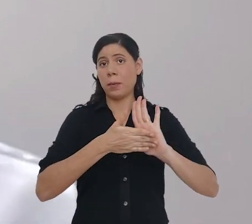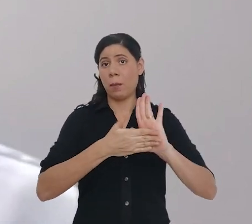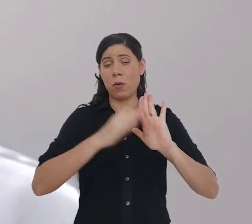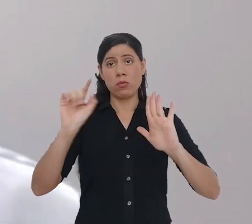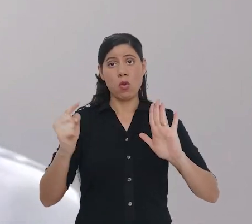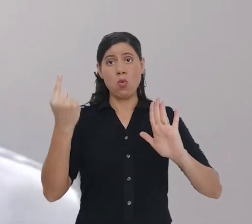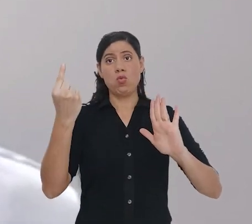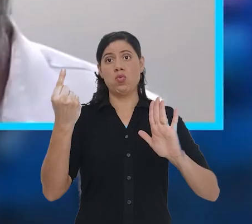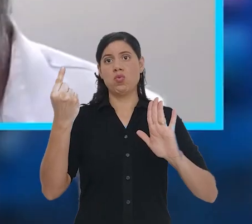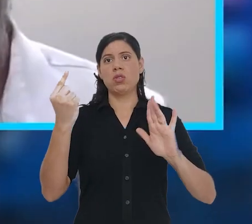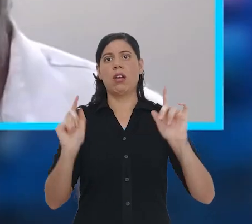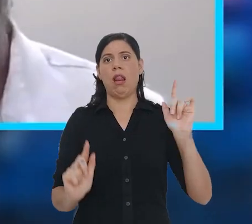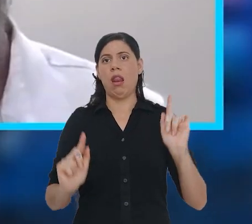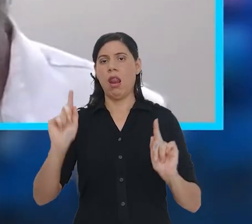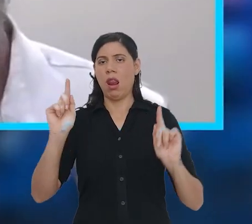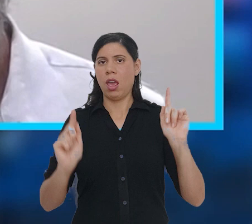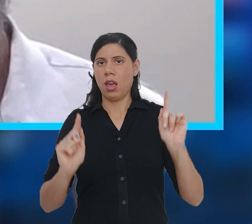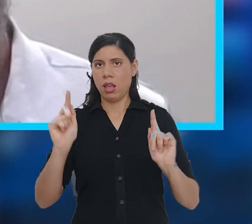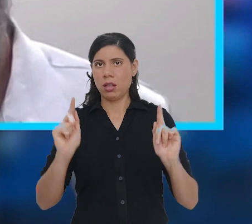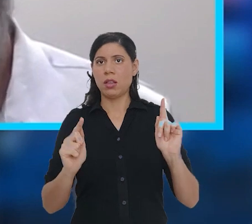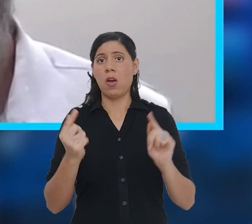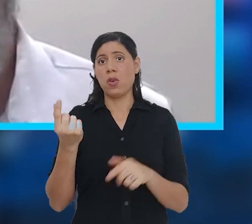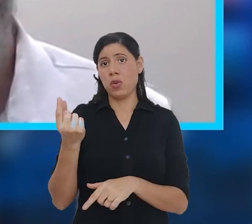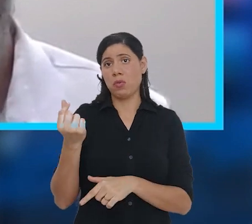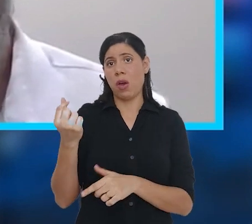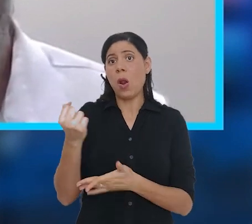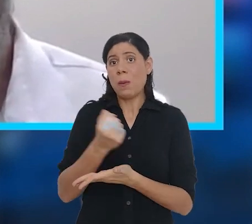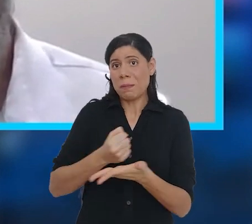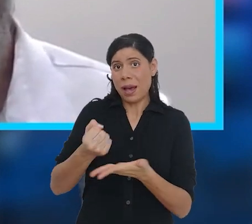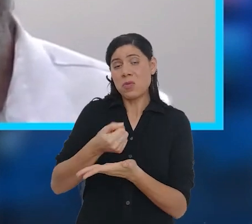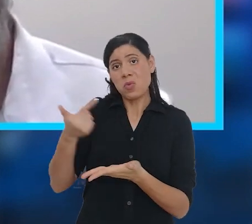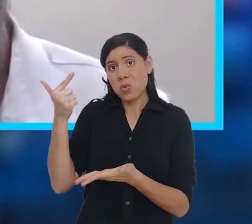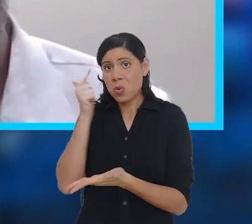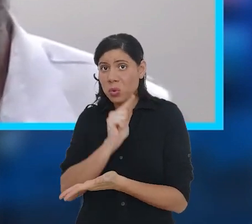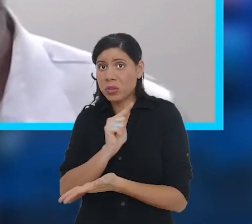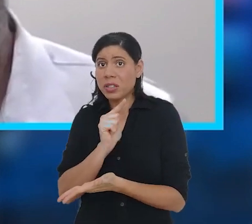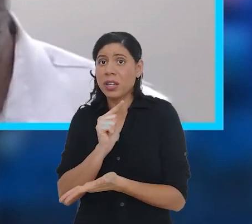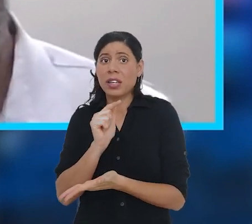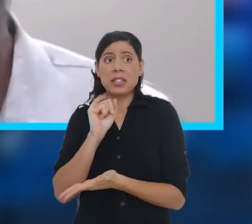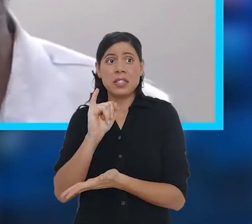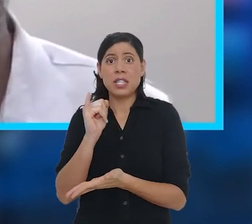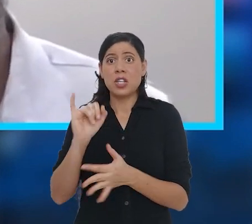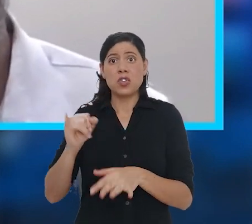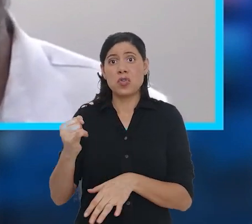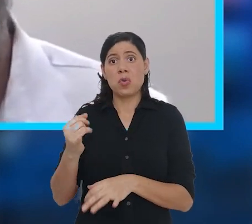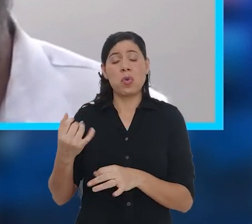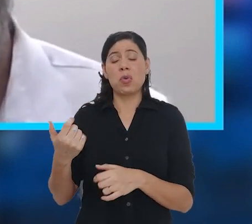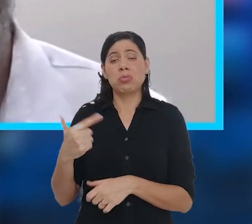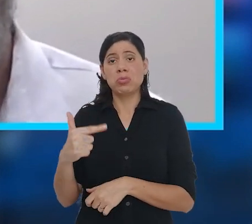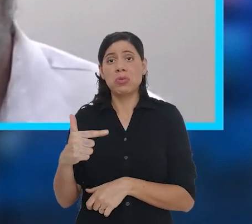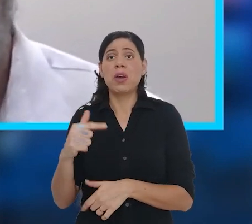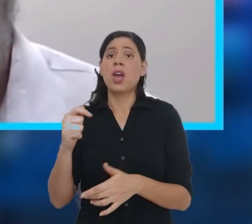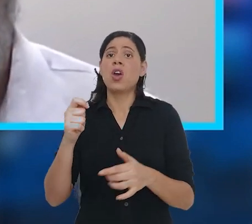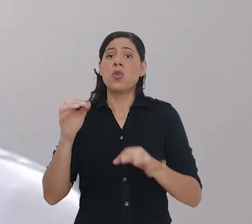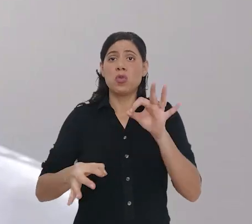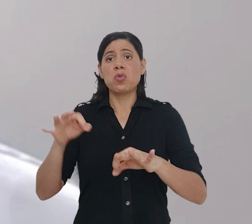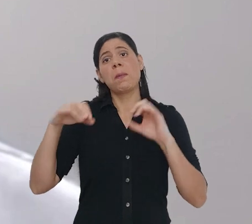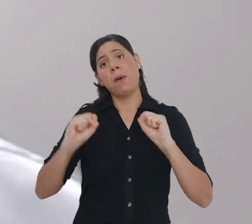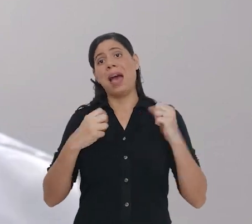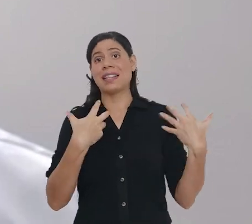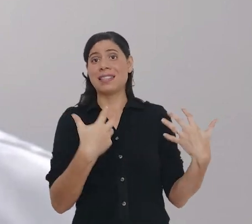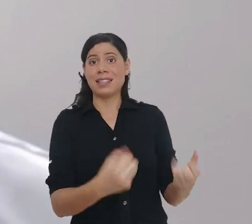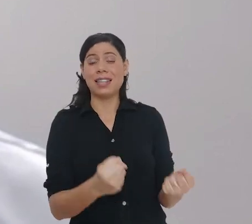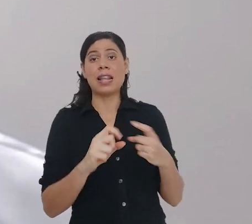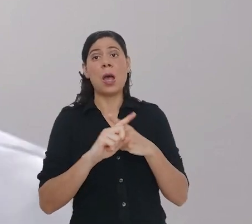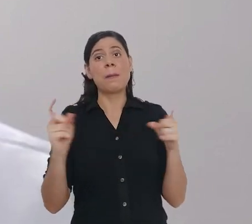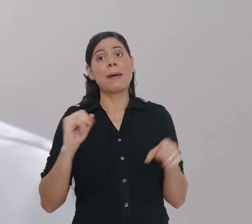for a única do leilão e ela atingir o valor mínimo para o leilão, mesmo que você não coloque juros, o juiz pode validar essa proposta. Agora,